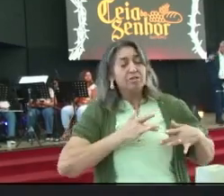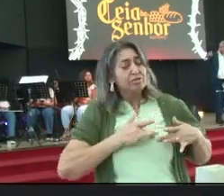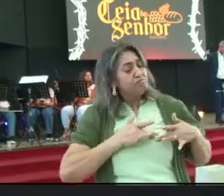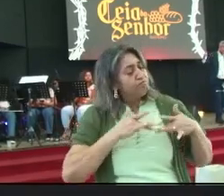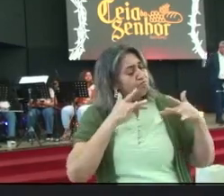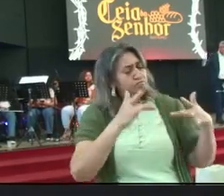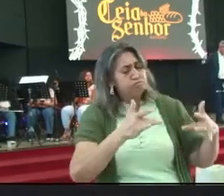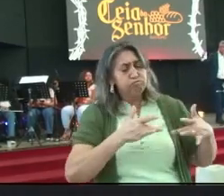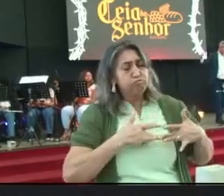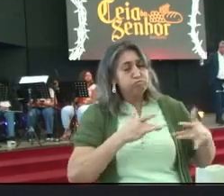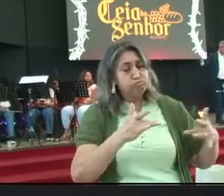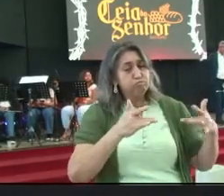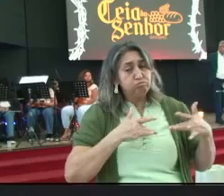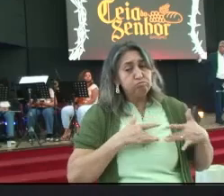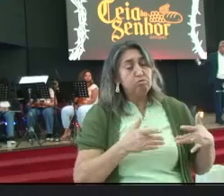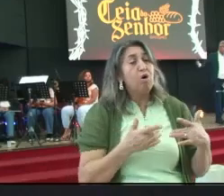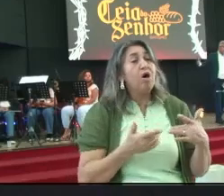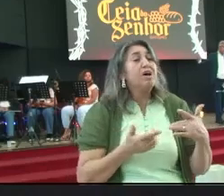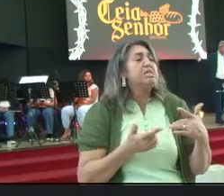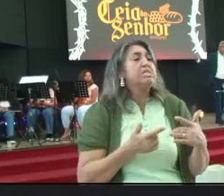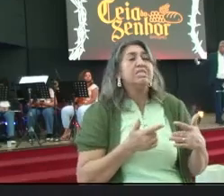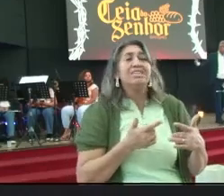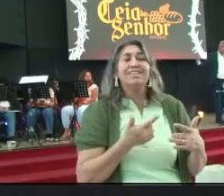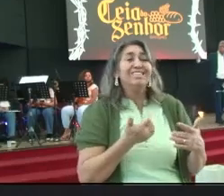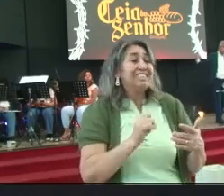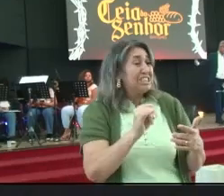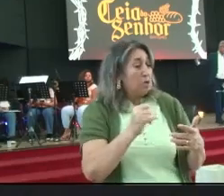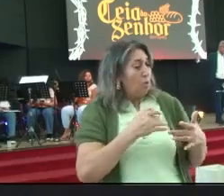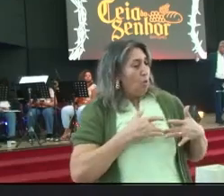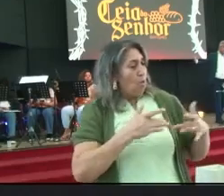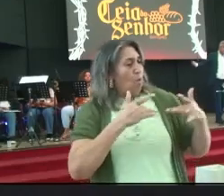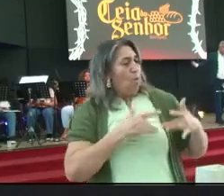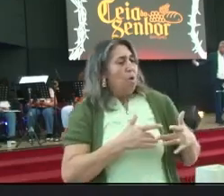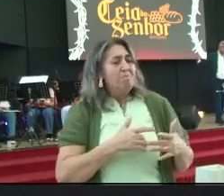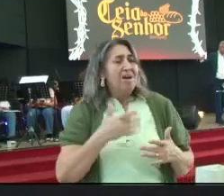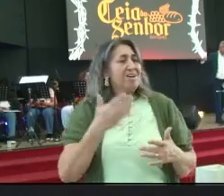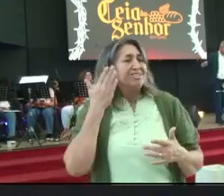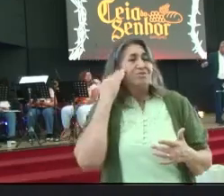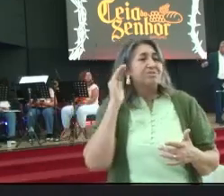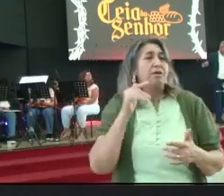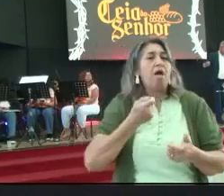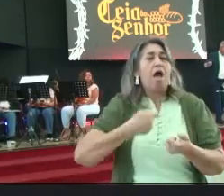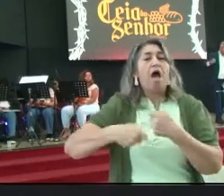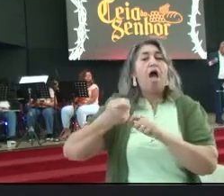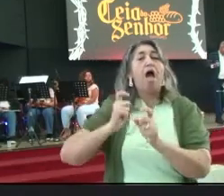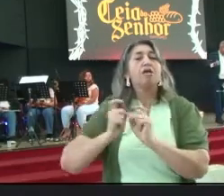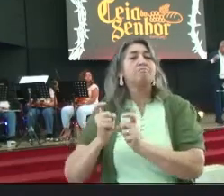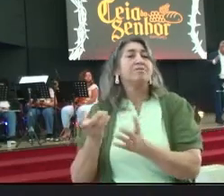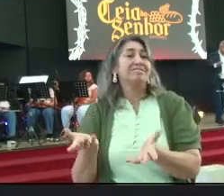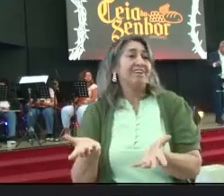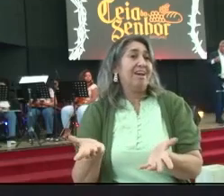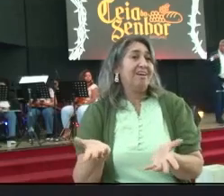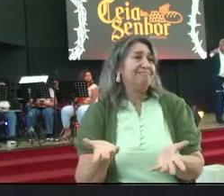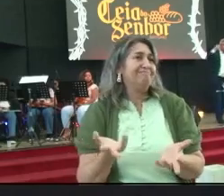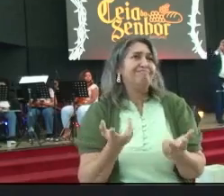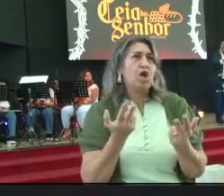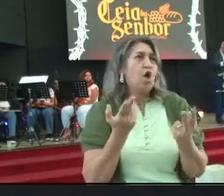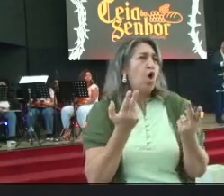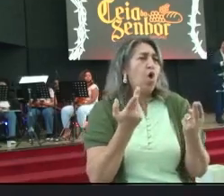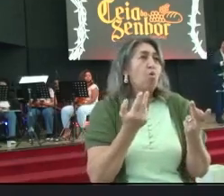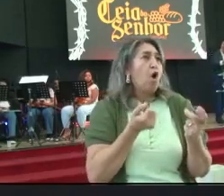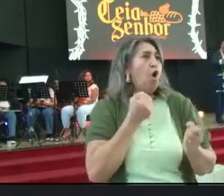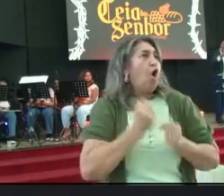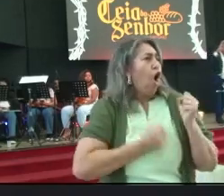sem tornar-se também um administrador prudente de recursos, de dinheiro, é como tentar